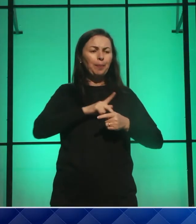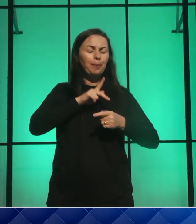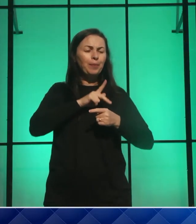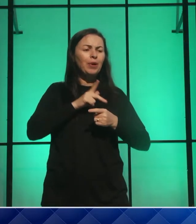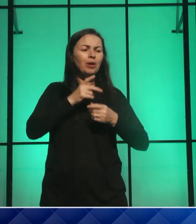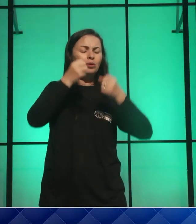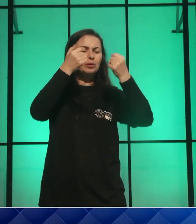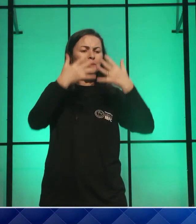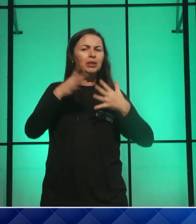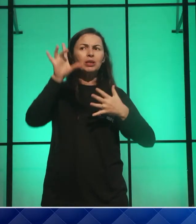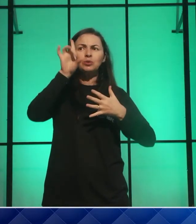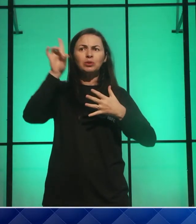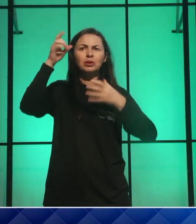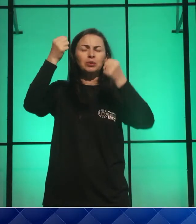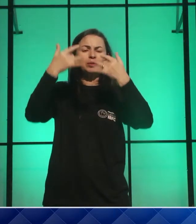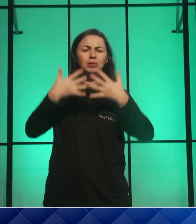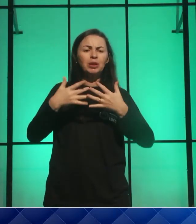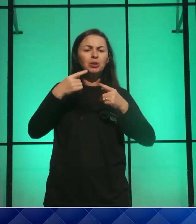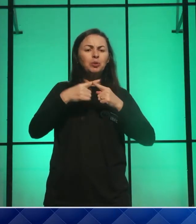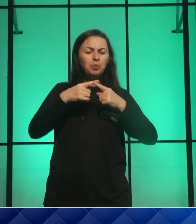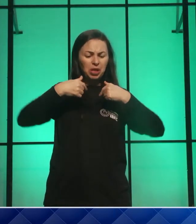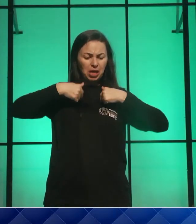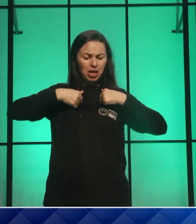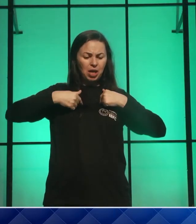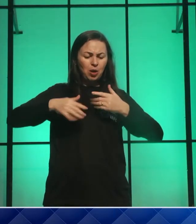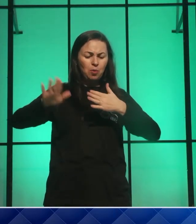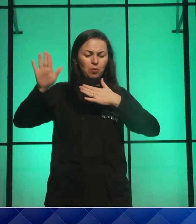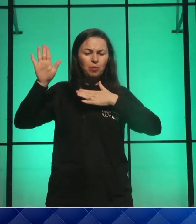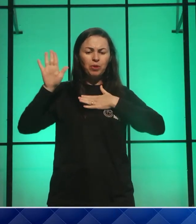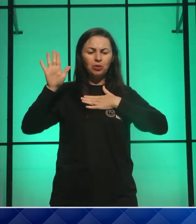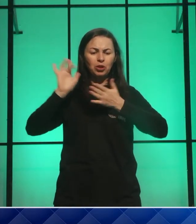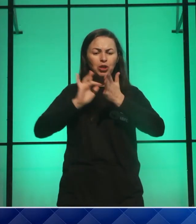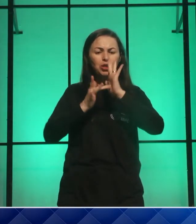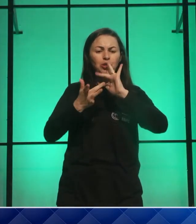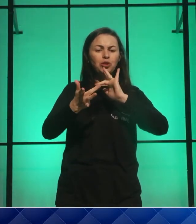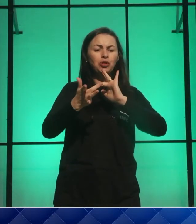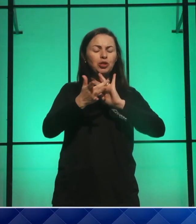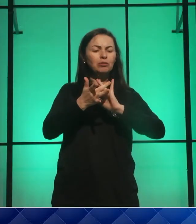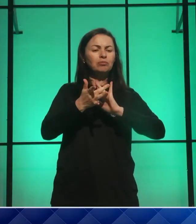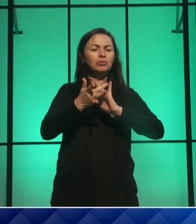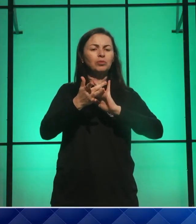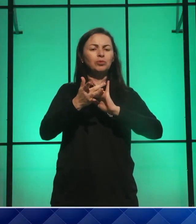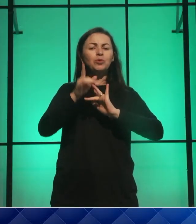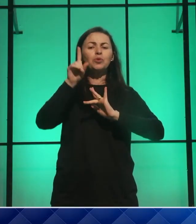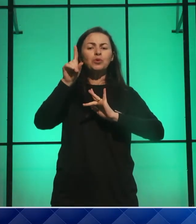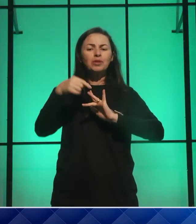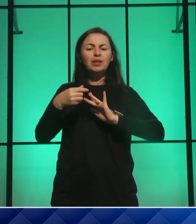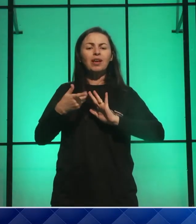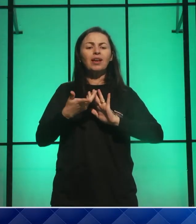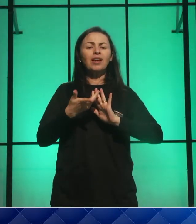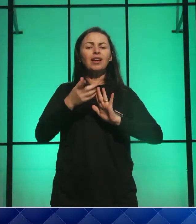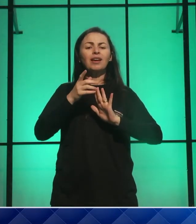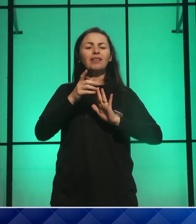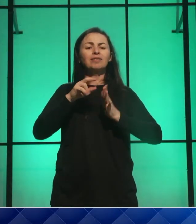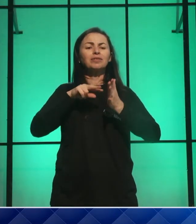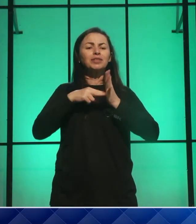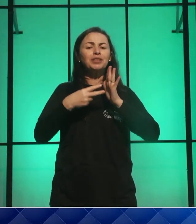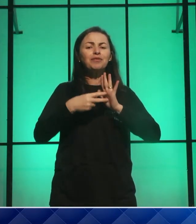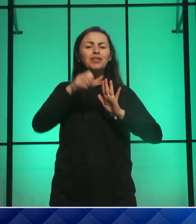é: eu prometi, e Jesus é a confirmação, é o sim de que isso